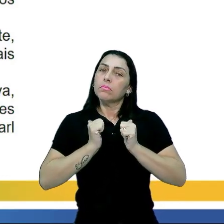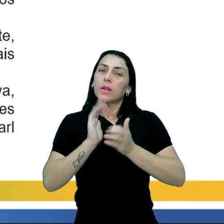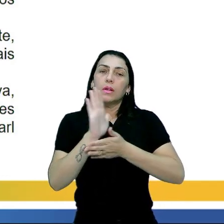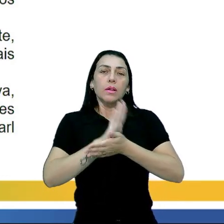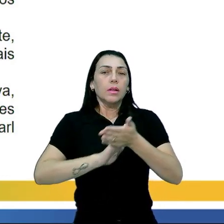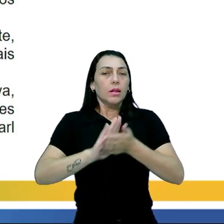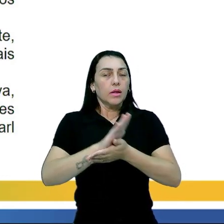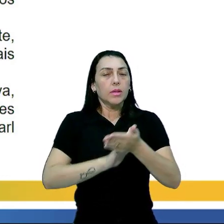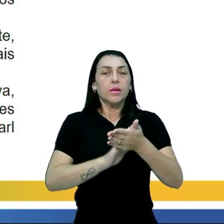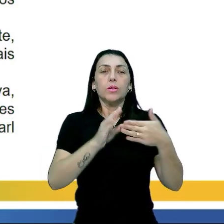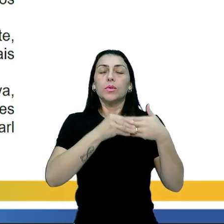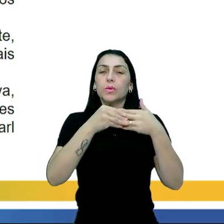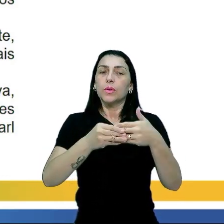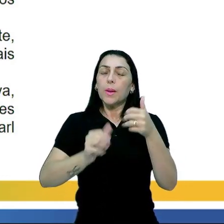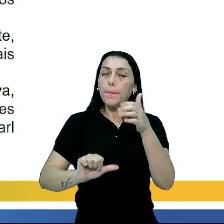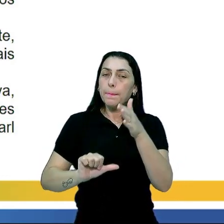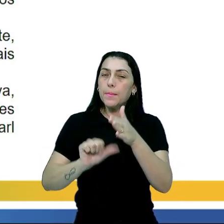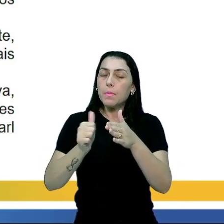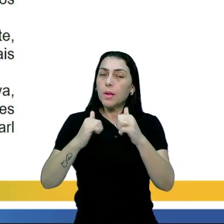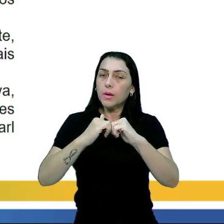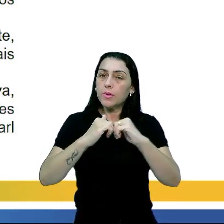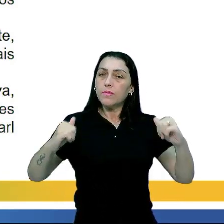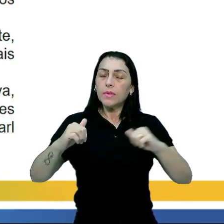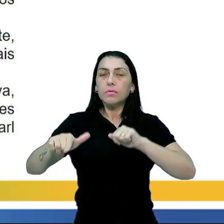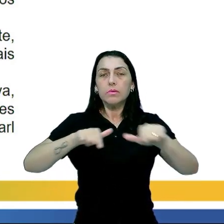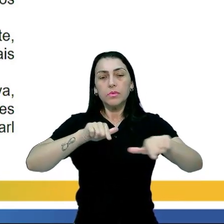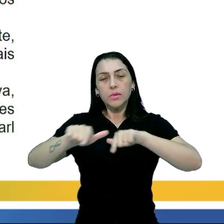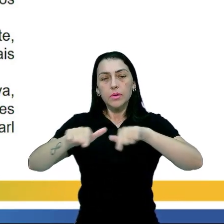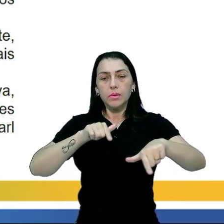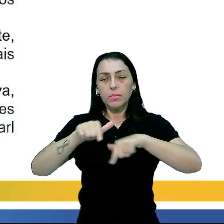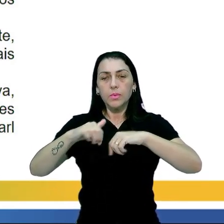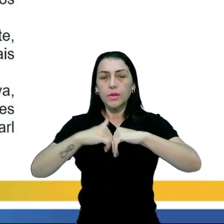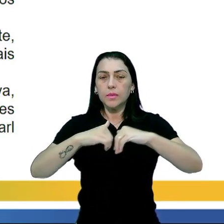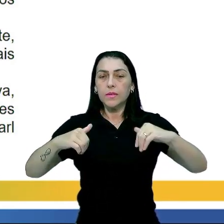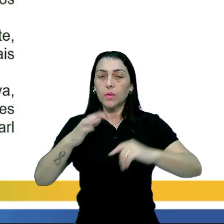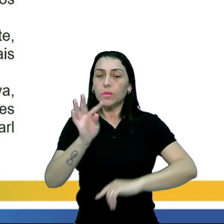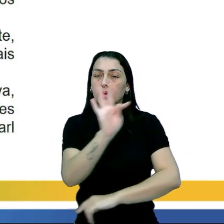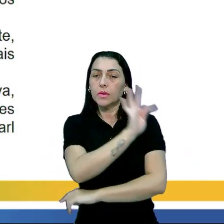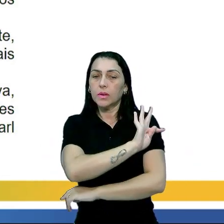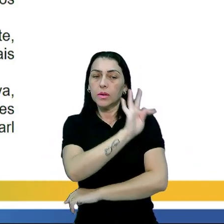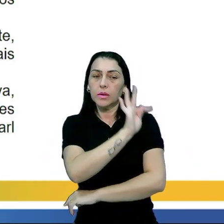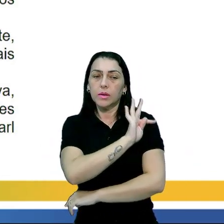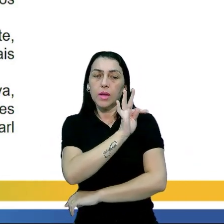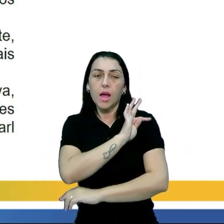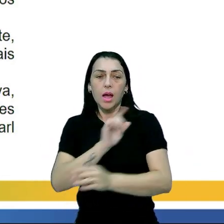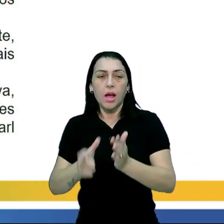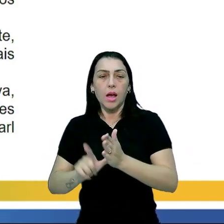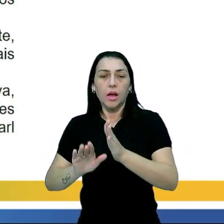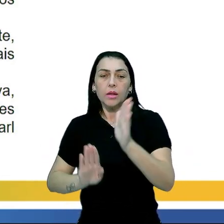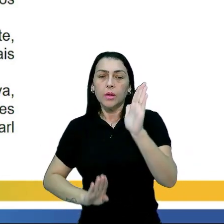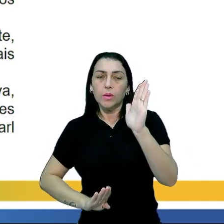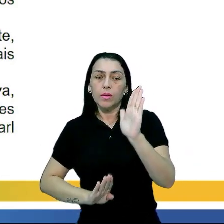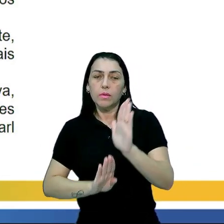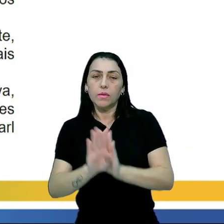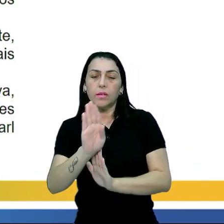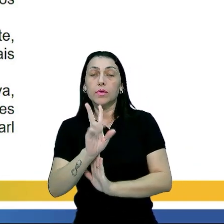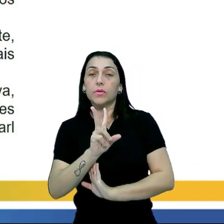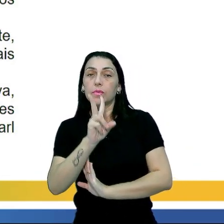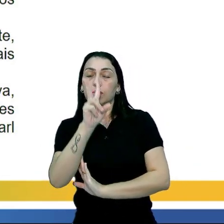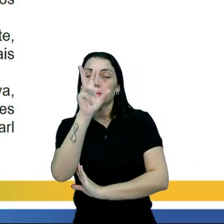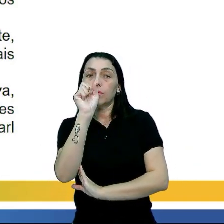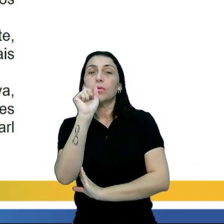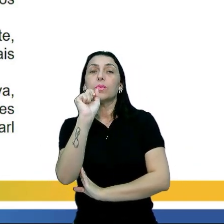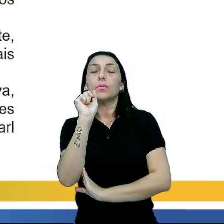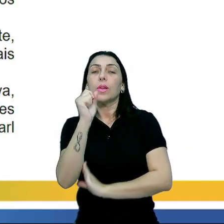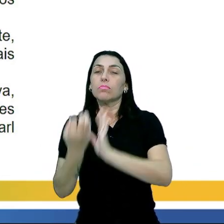sedentarização levou à primeira divisão do trabalho, a divisão técnica. Posteriormente, com o avanço